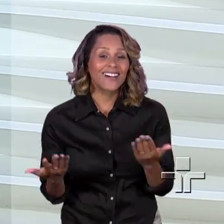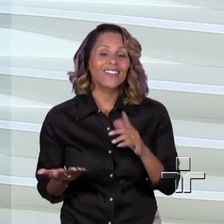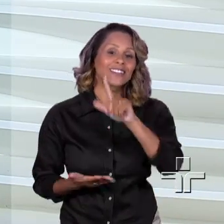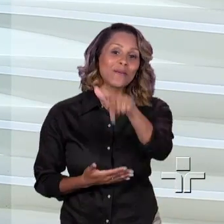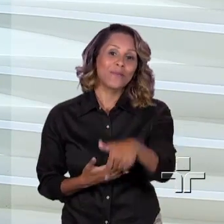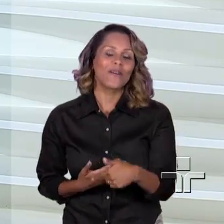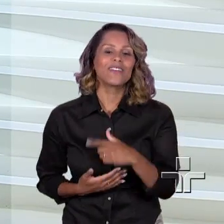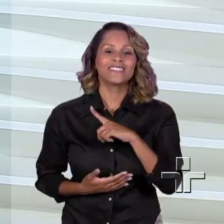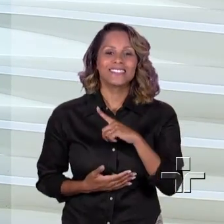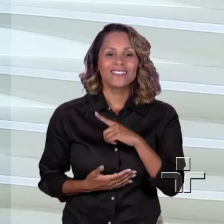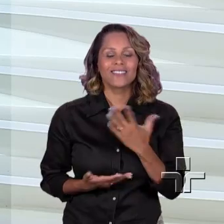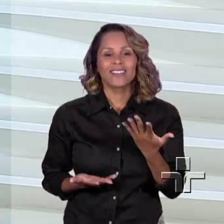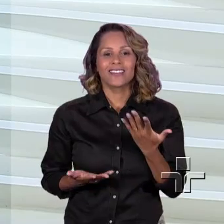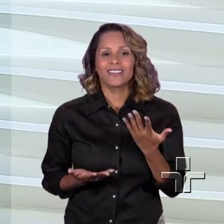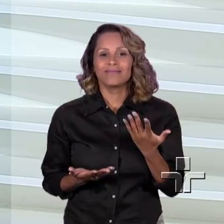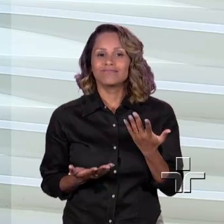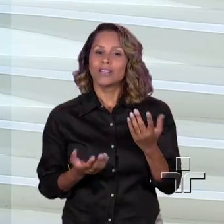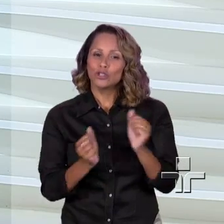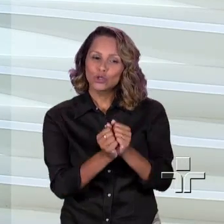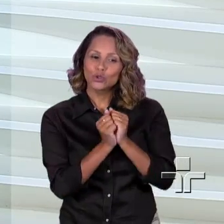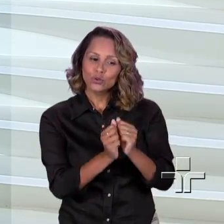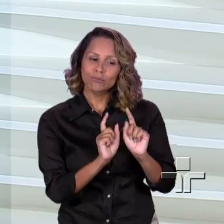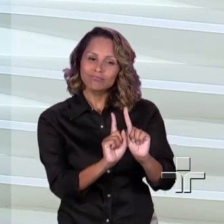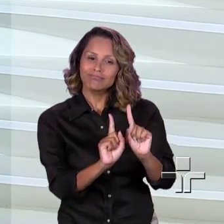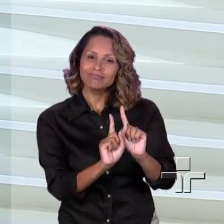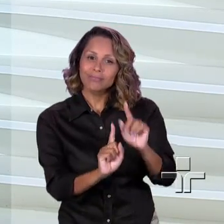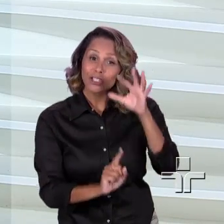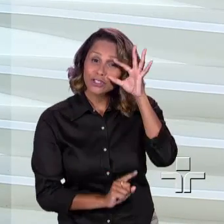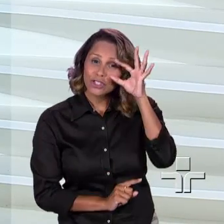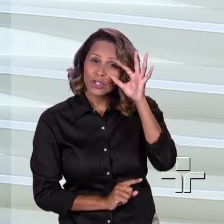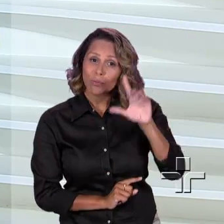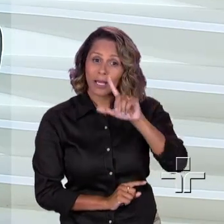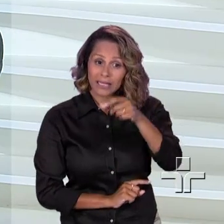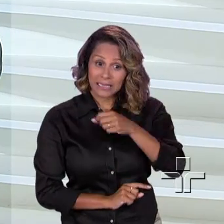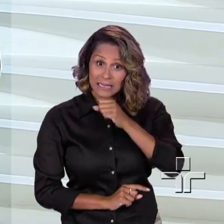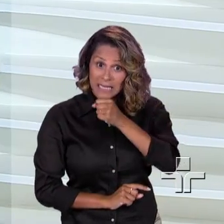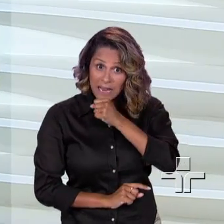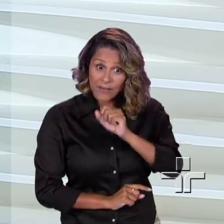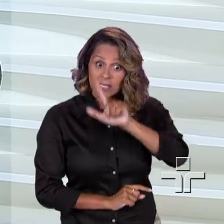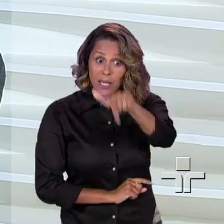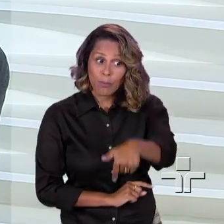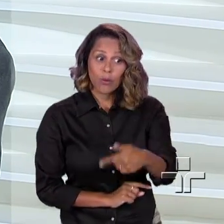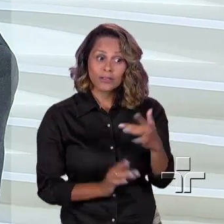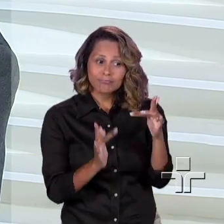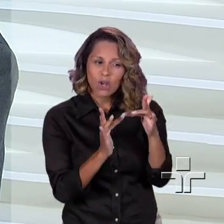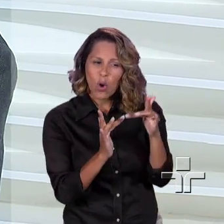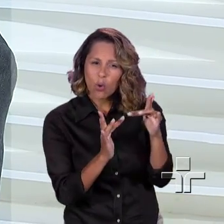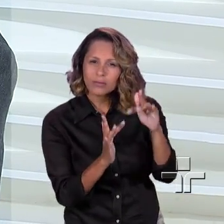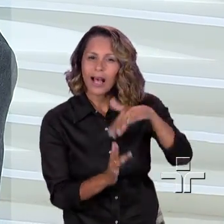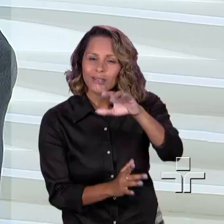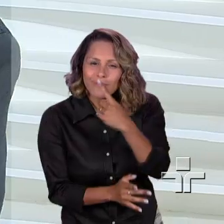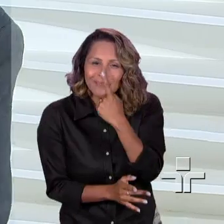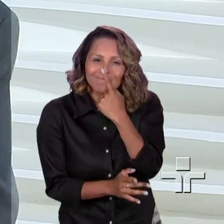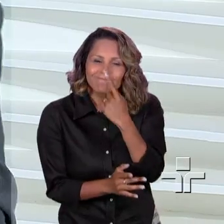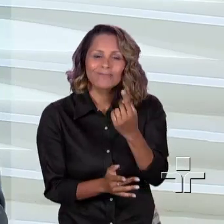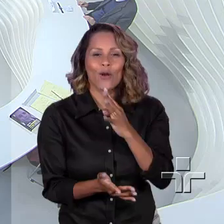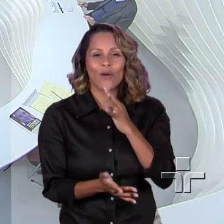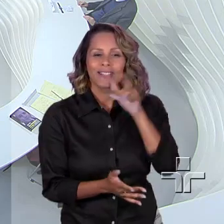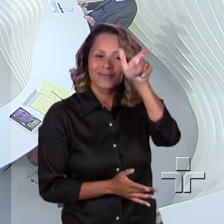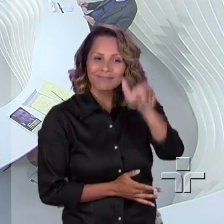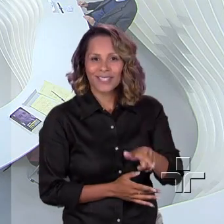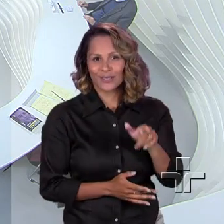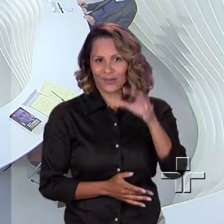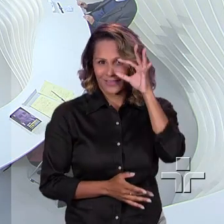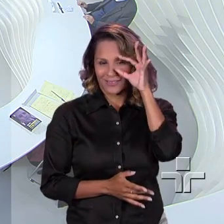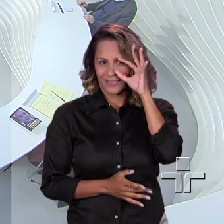estou conhecendo mais e conversando mais com ela, e conhecendo ela como uma pessoa. Jimmy, você fez um